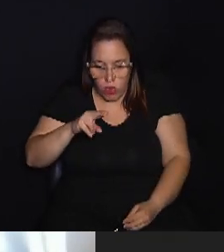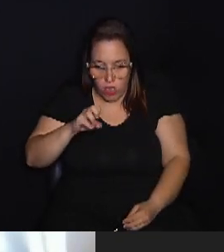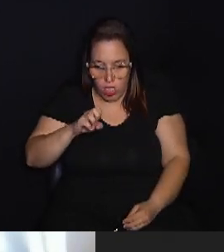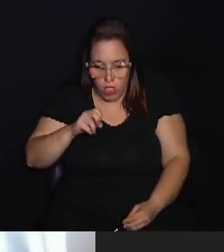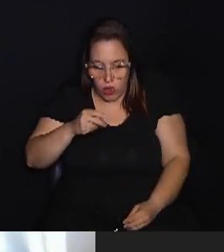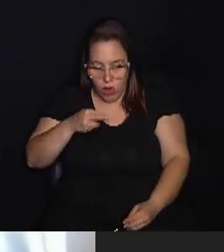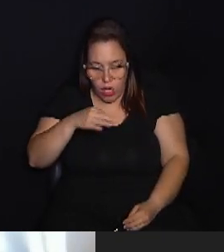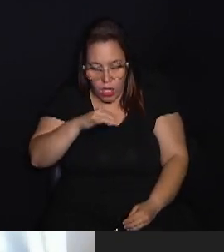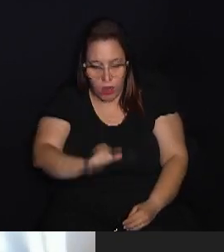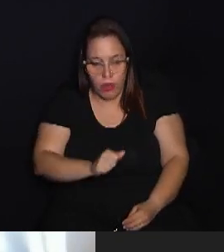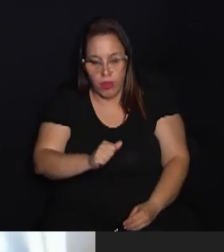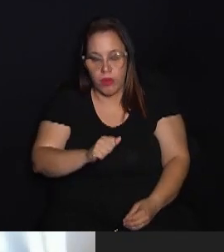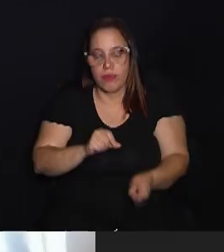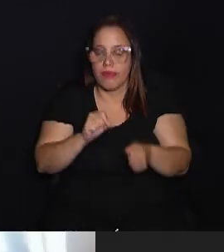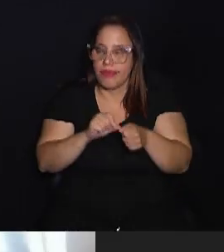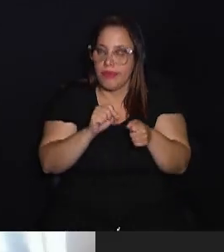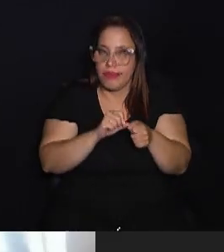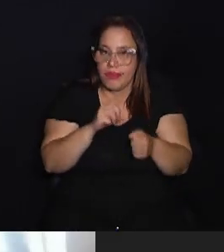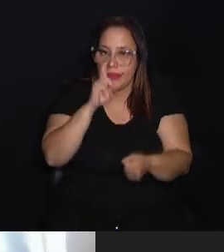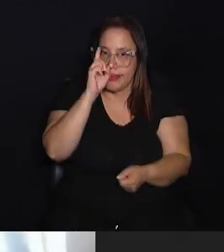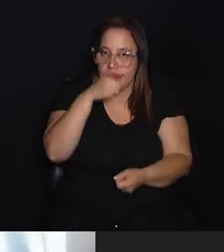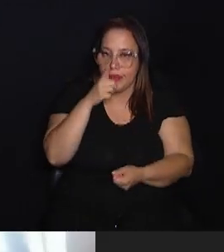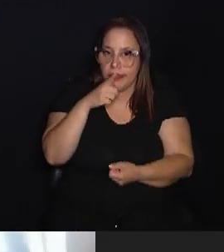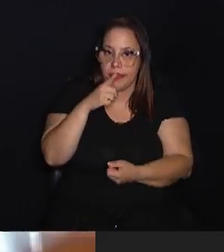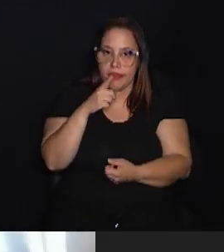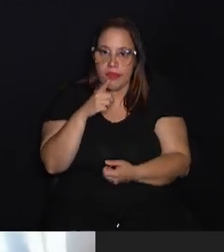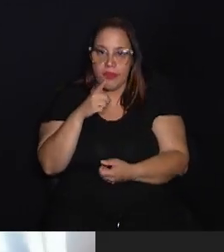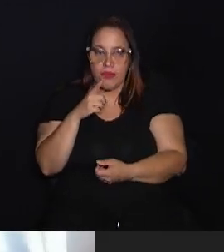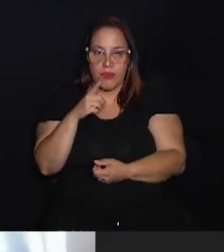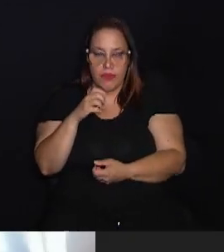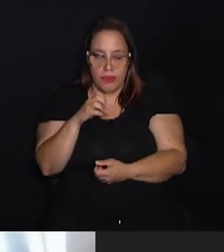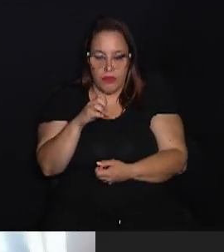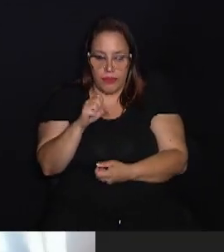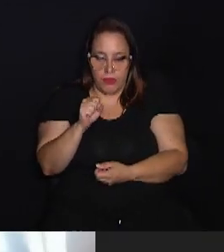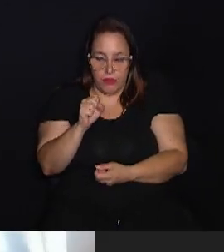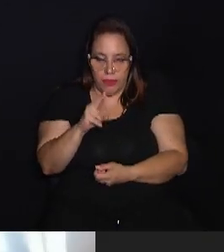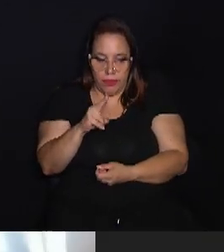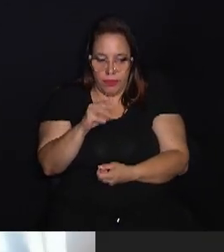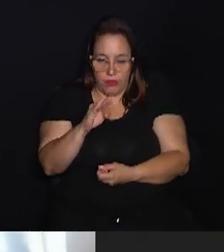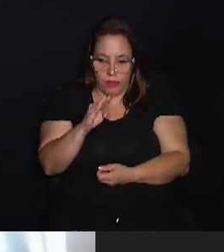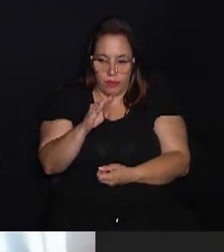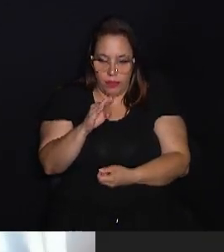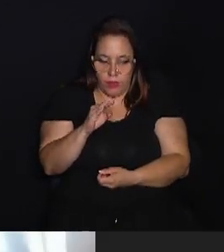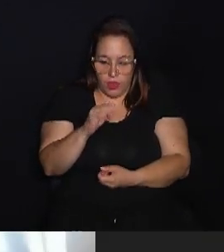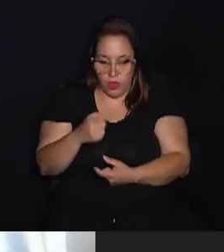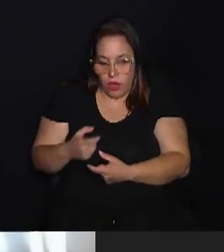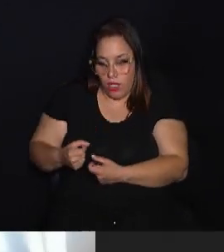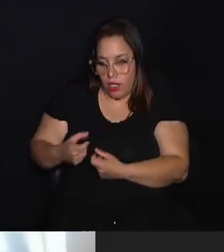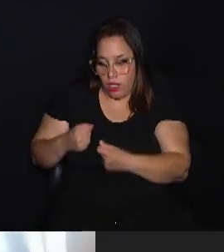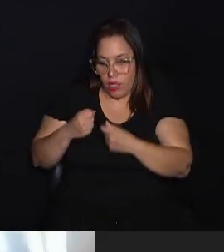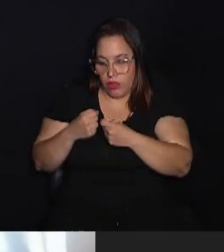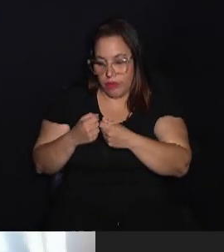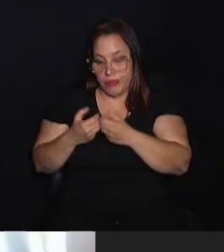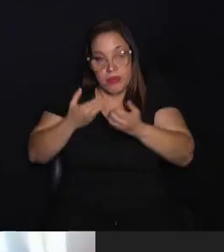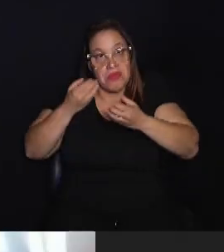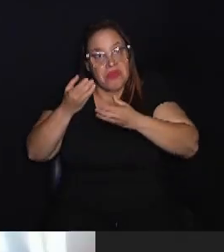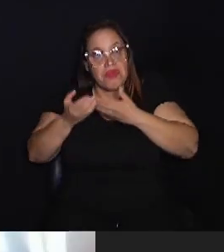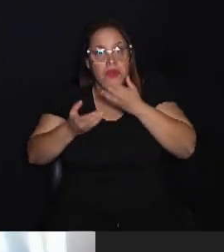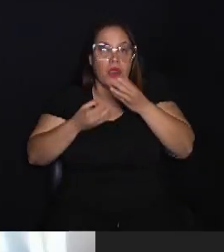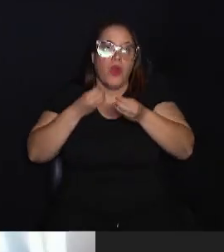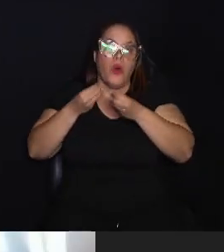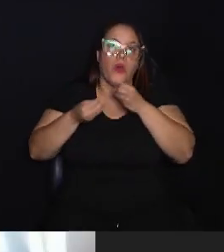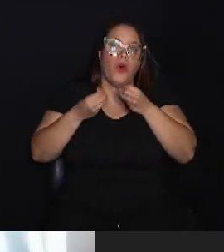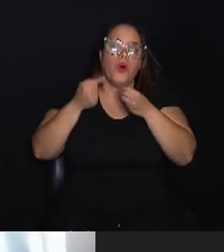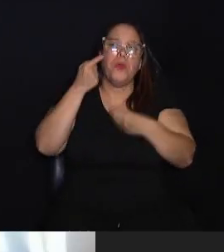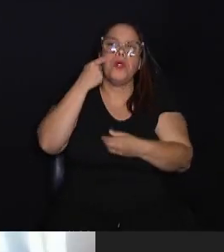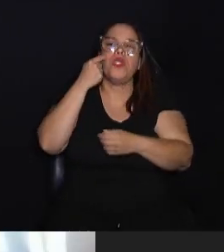seja possível fazer esse diagnóstico desse subgrupo específico de câncer de mama, que, como nós estamos